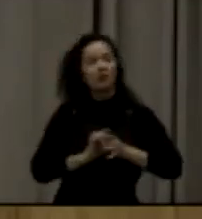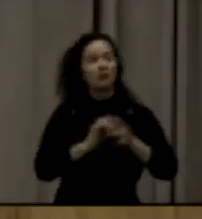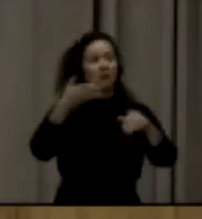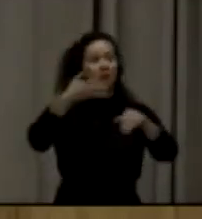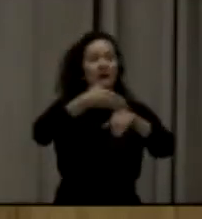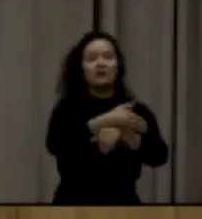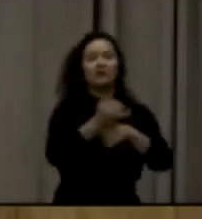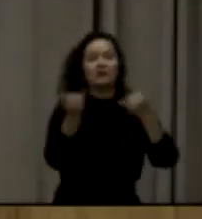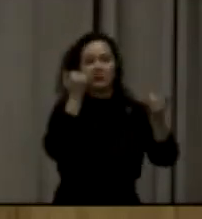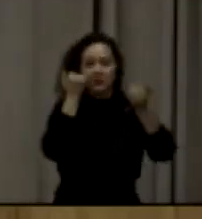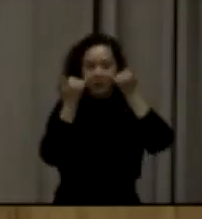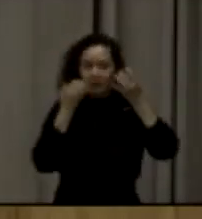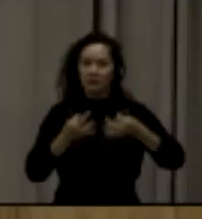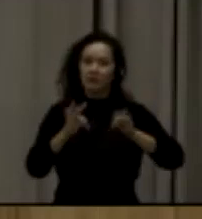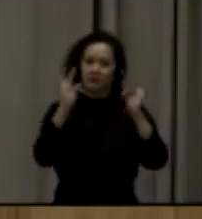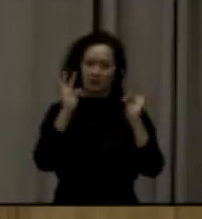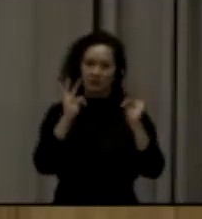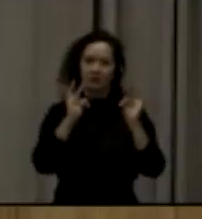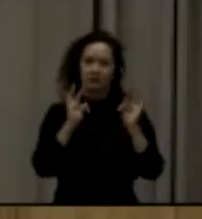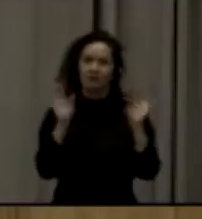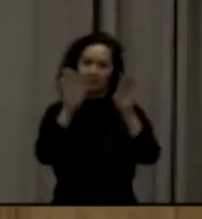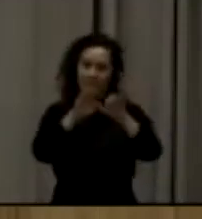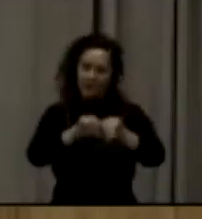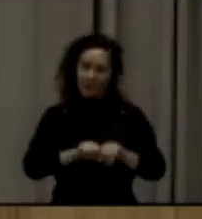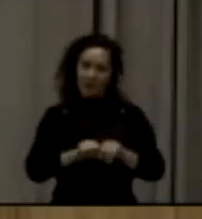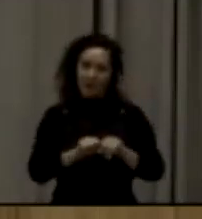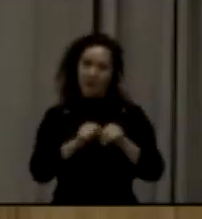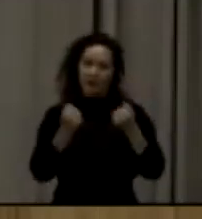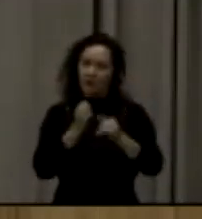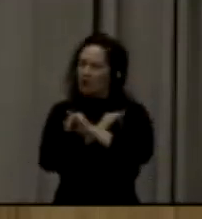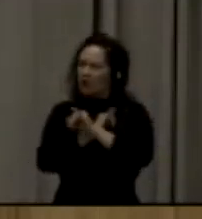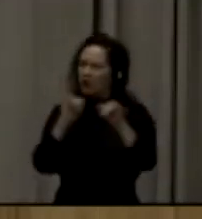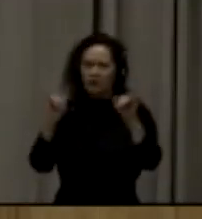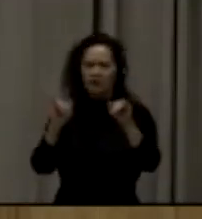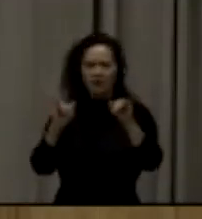democratize o acesso à tecnologia. Finalmente,